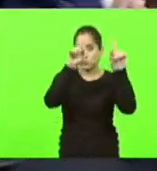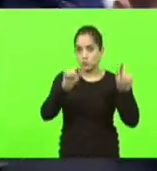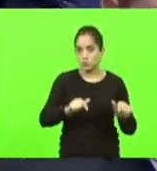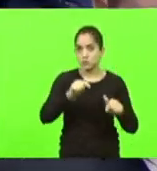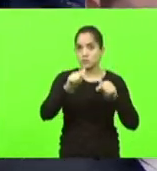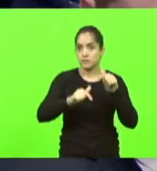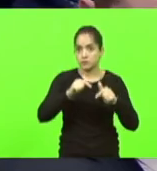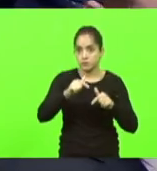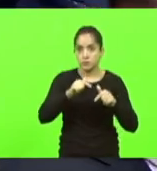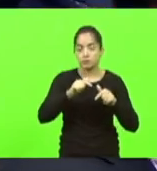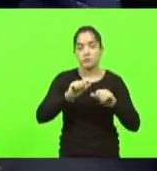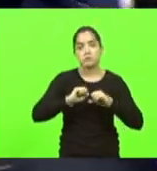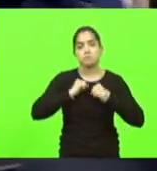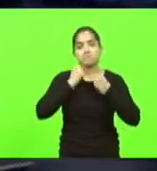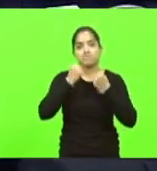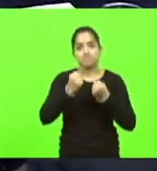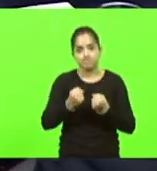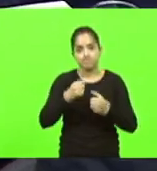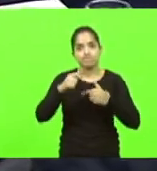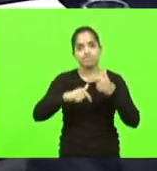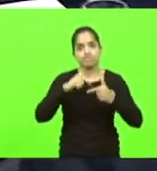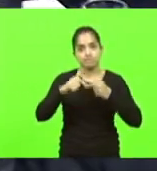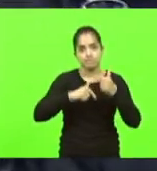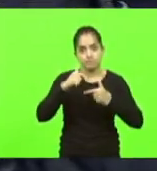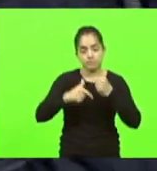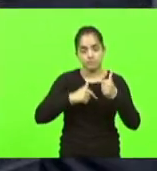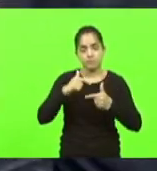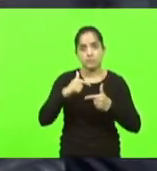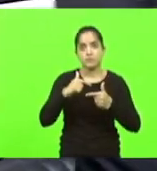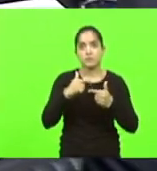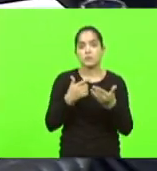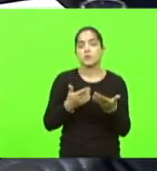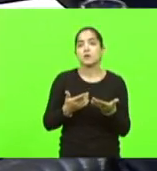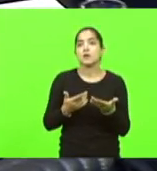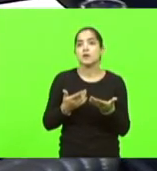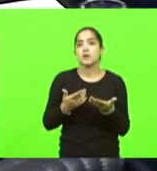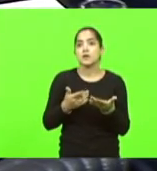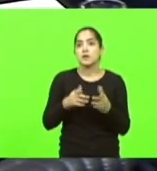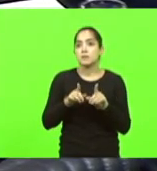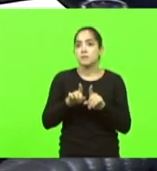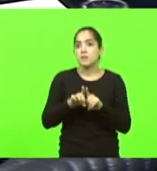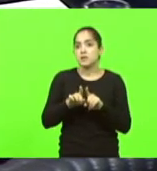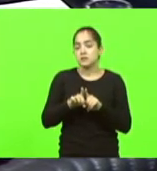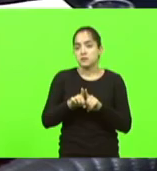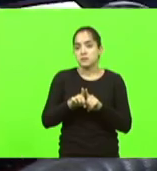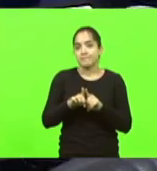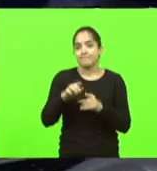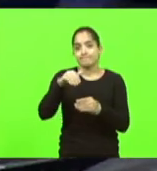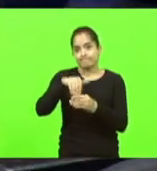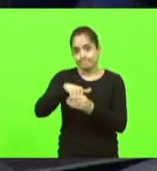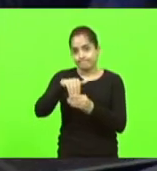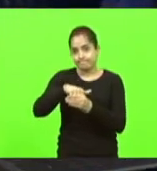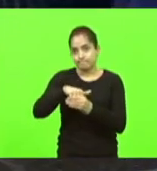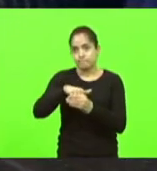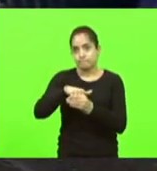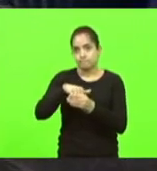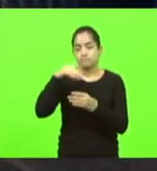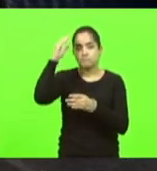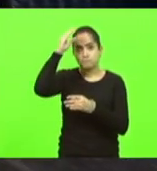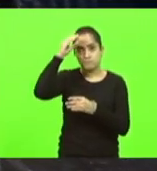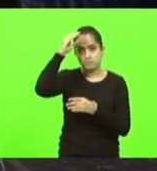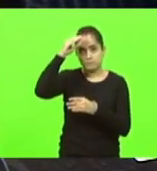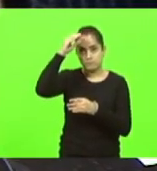dedica sua vida a servir o estado mas também tu vai votar com consciência